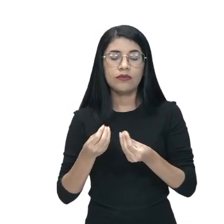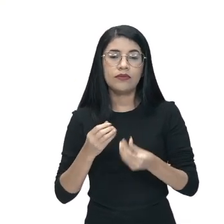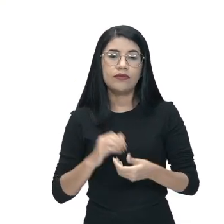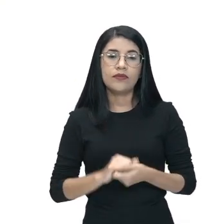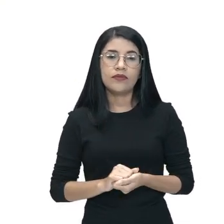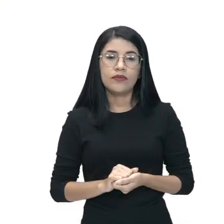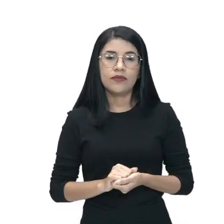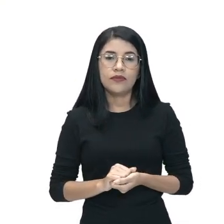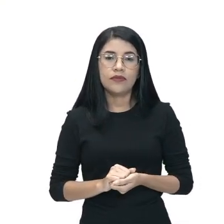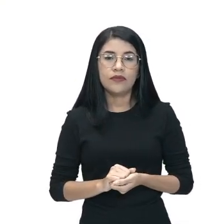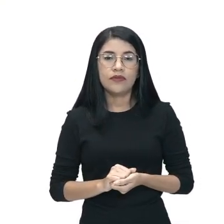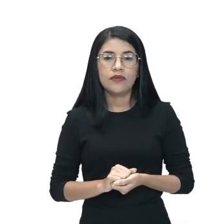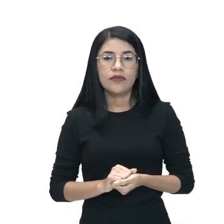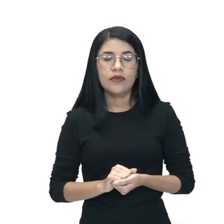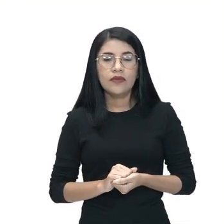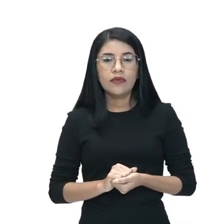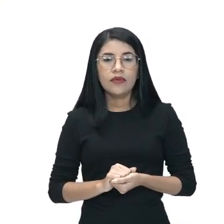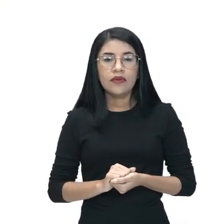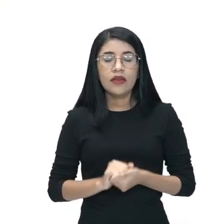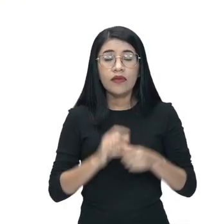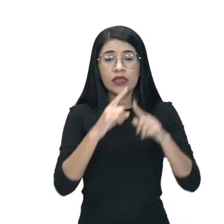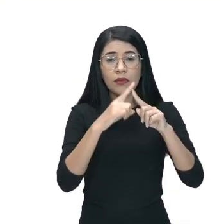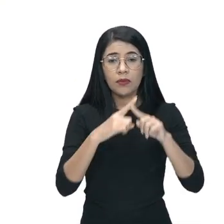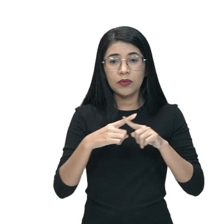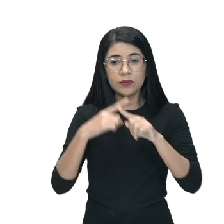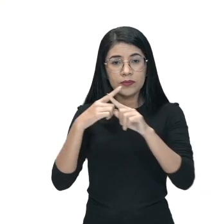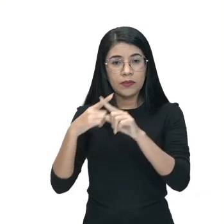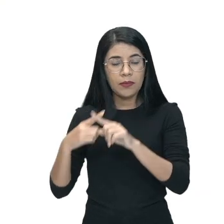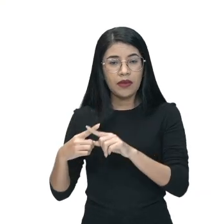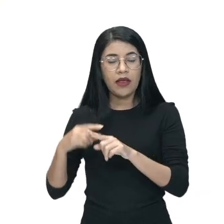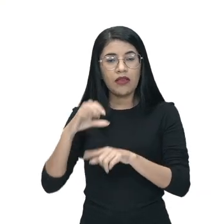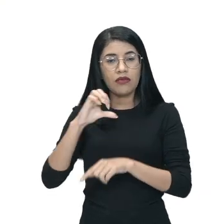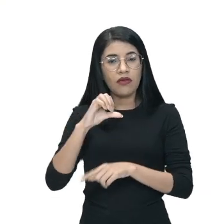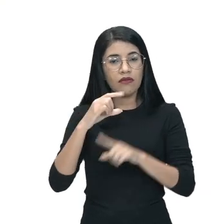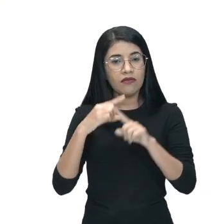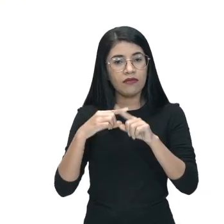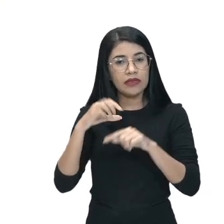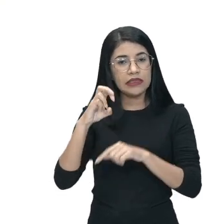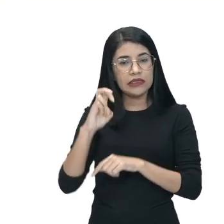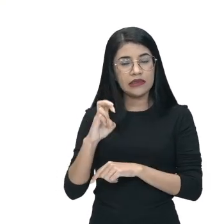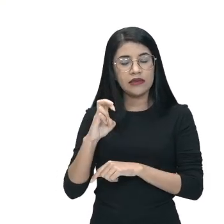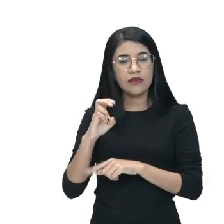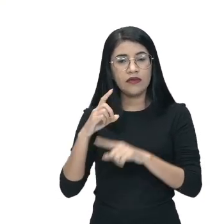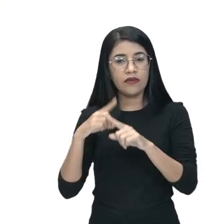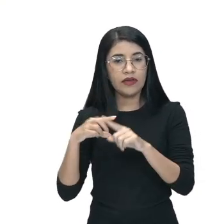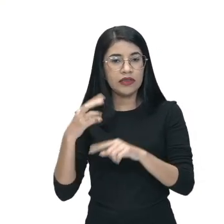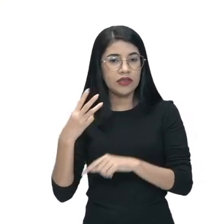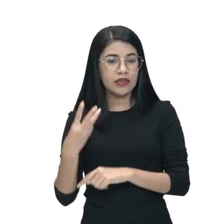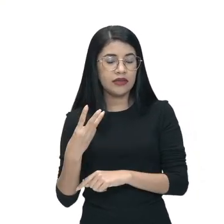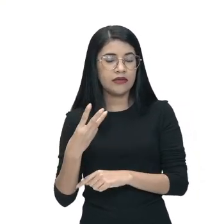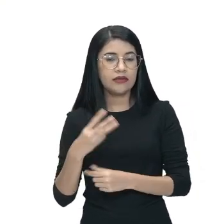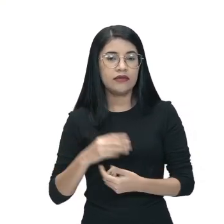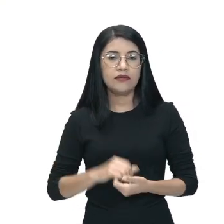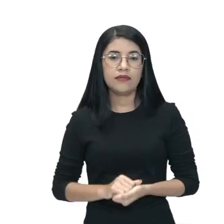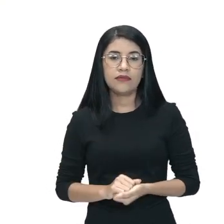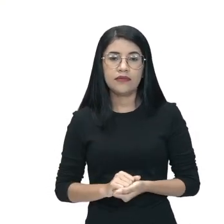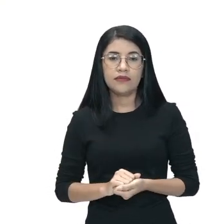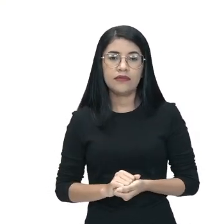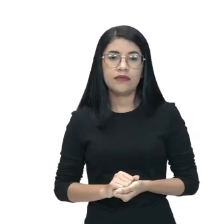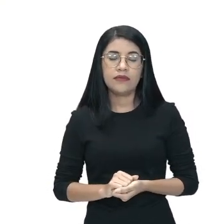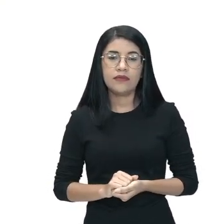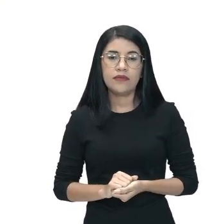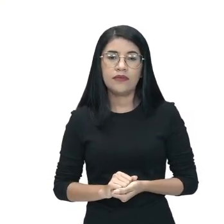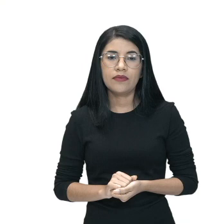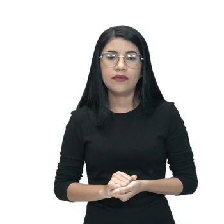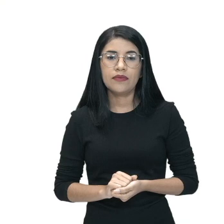das potências de base 10. Ó. Eu vou multiplicar 9 vezes 5 e vezes 3. 9 vezes 5 vezes